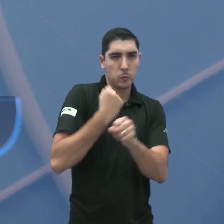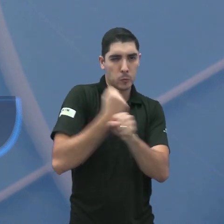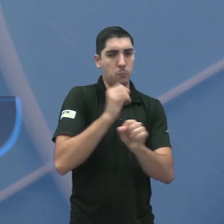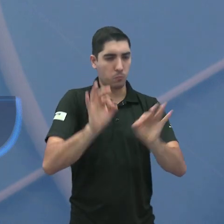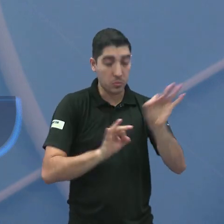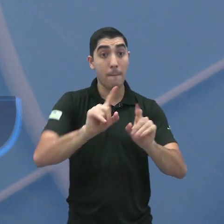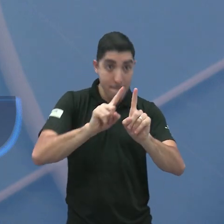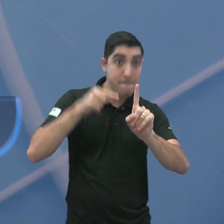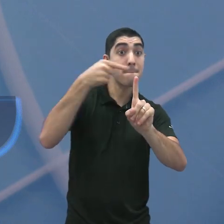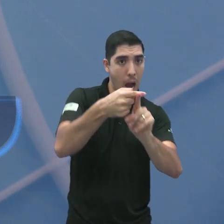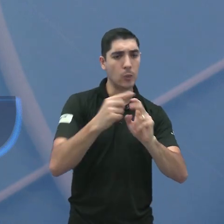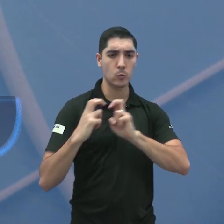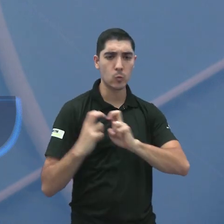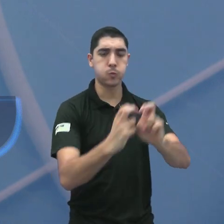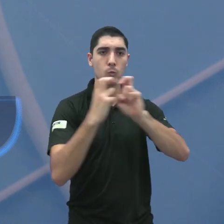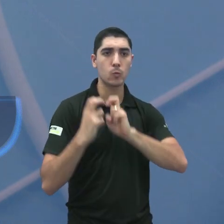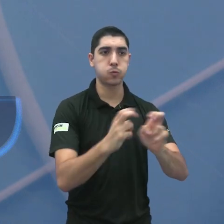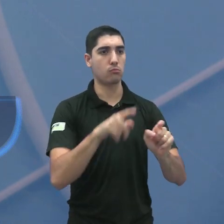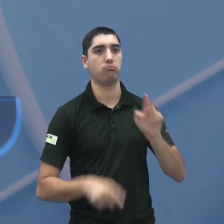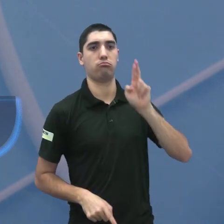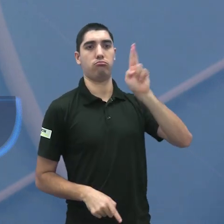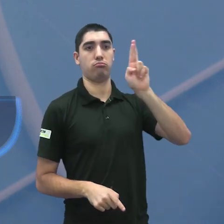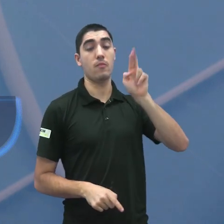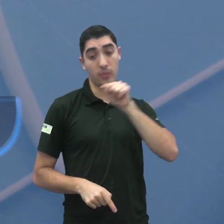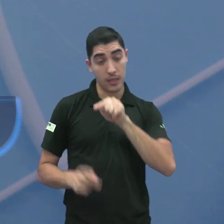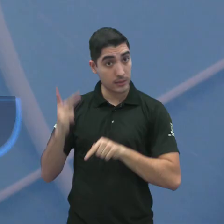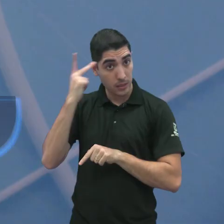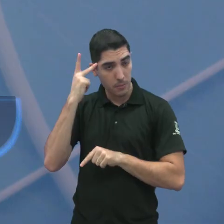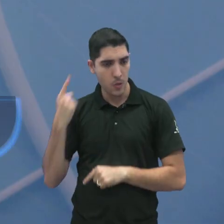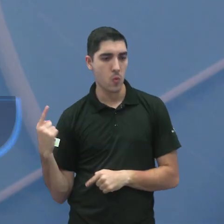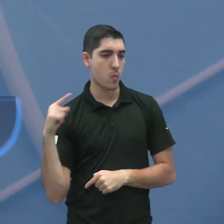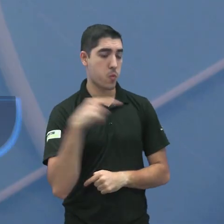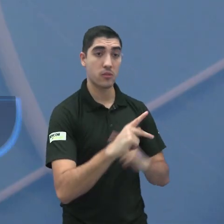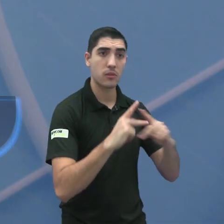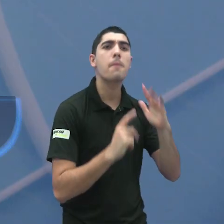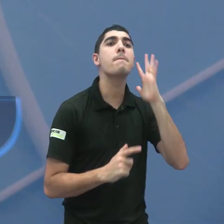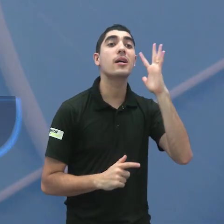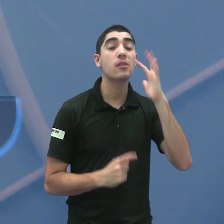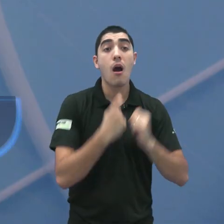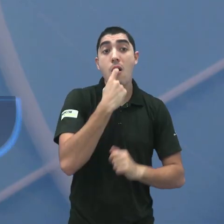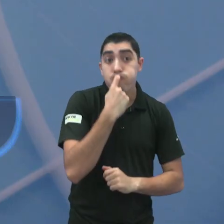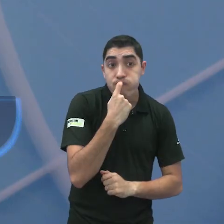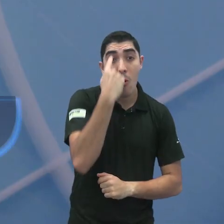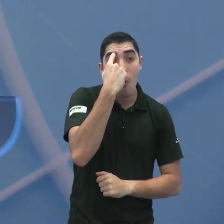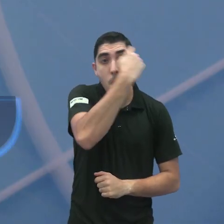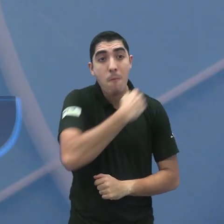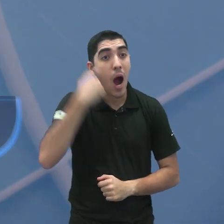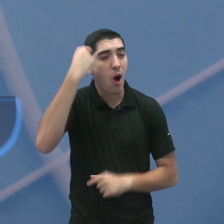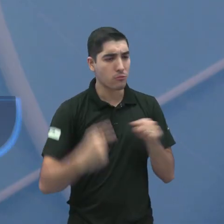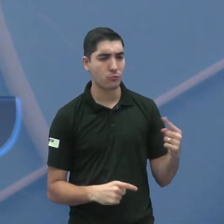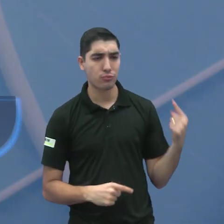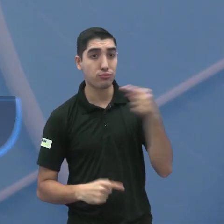operação do trem Intercidades de São José, de São Paulo até São José. Imagina 1 hora de trem, você sair daqui e chegar em São